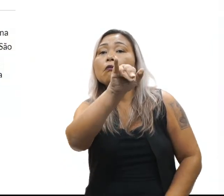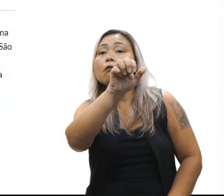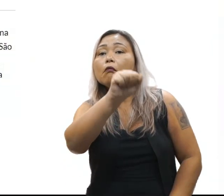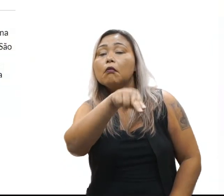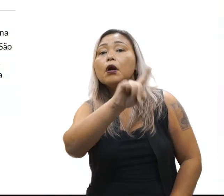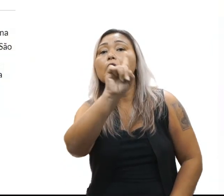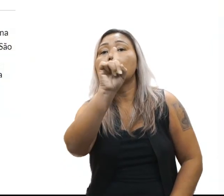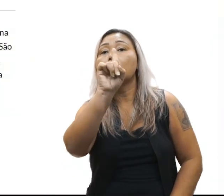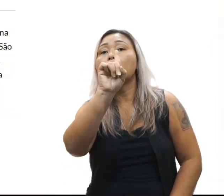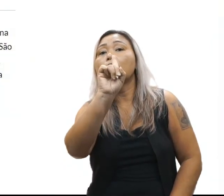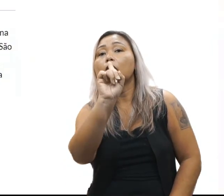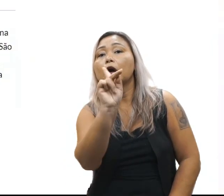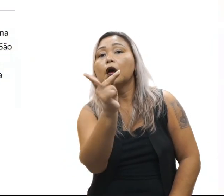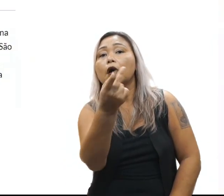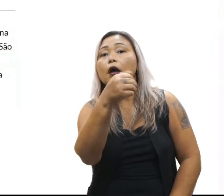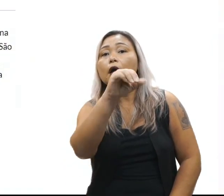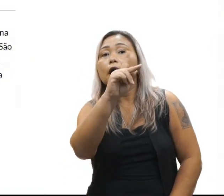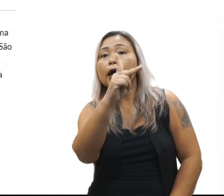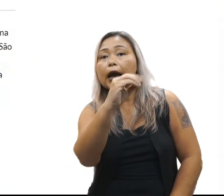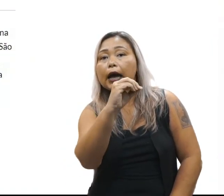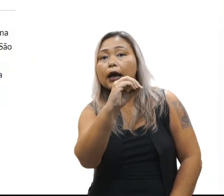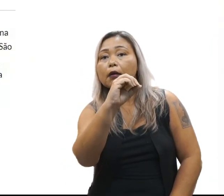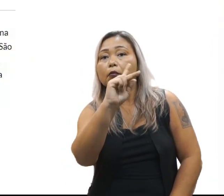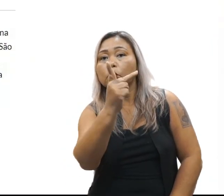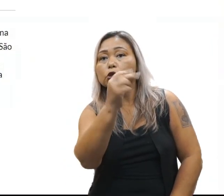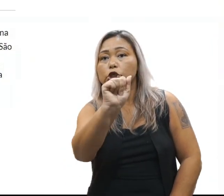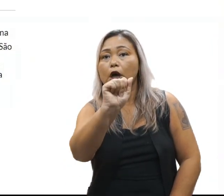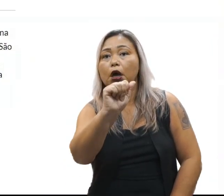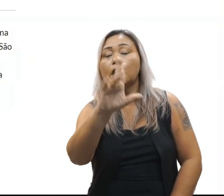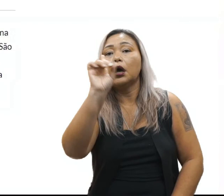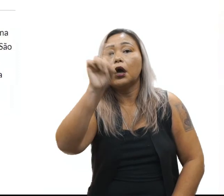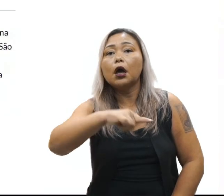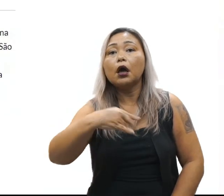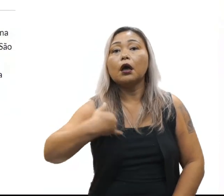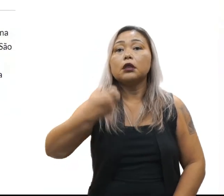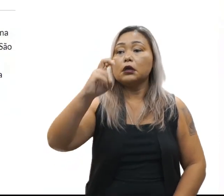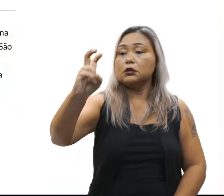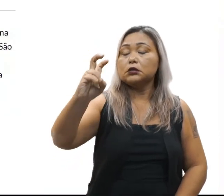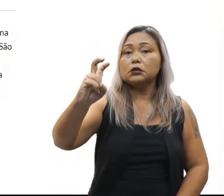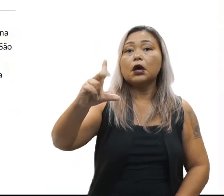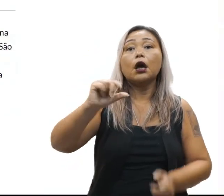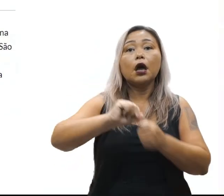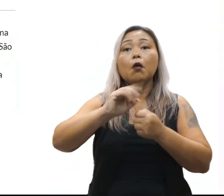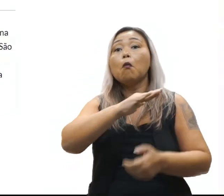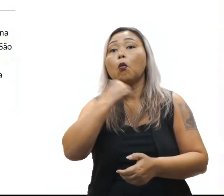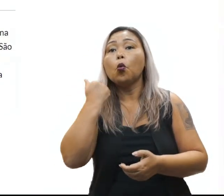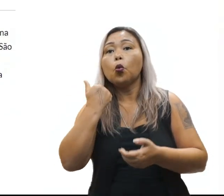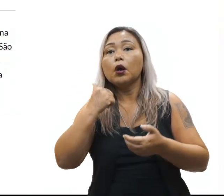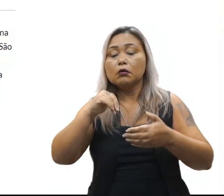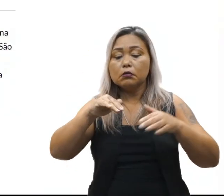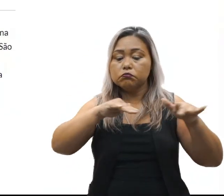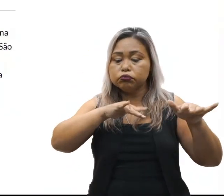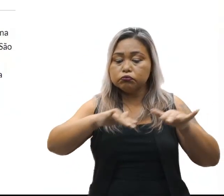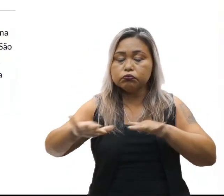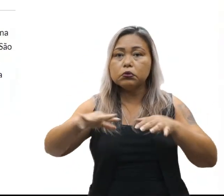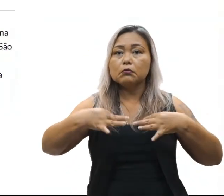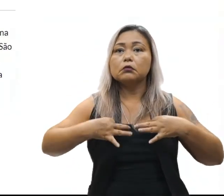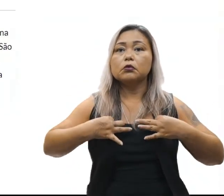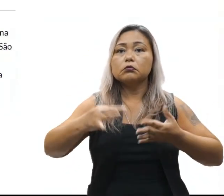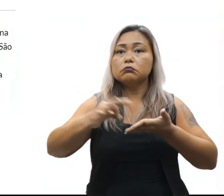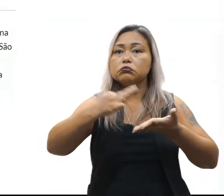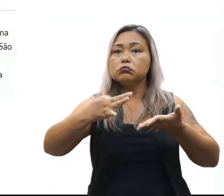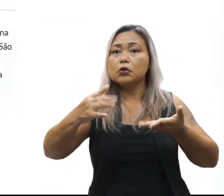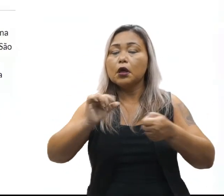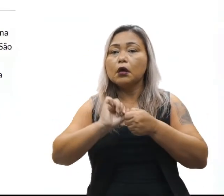Yanarico Captcha, de 5 anos, né? Ele morreu na oficina de costura em que trabalhava a família dele lá em